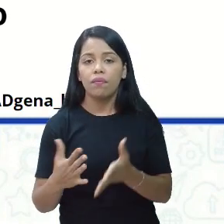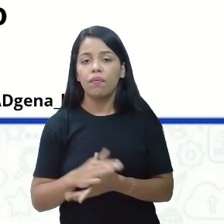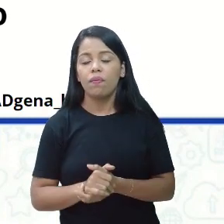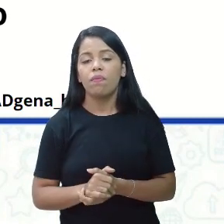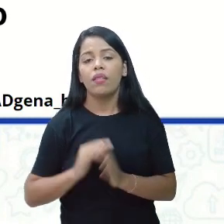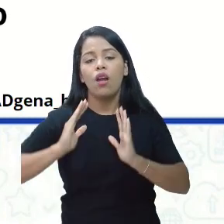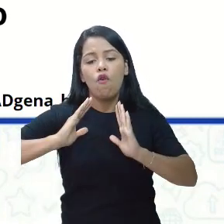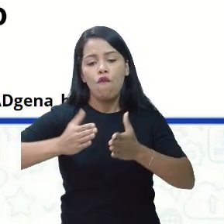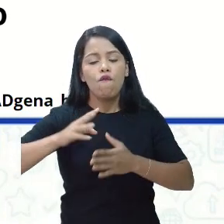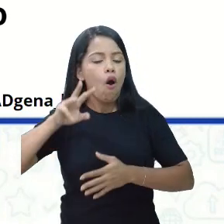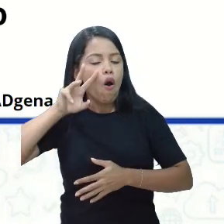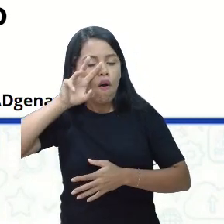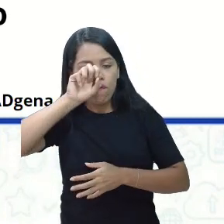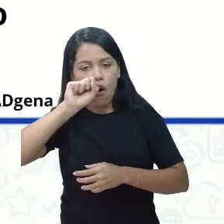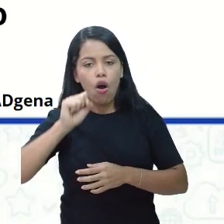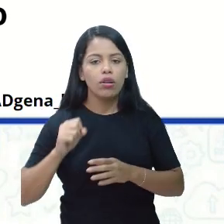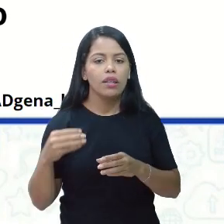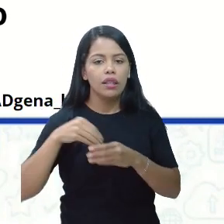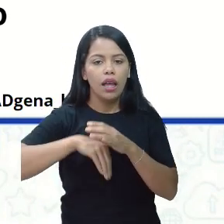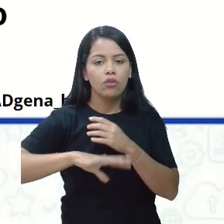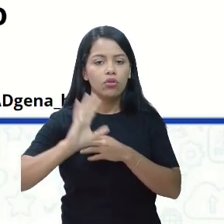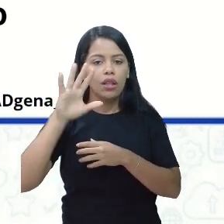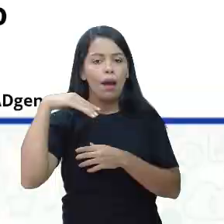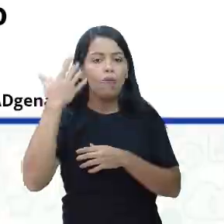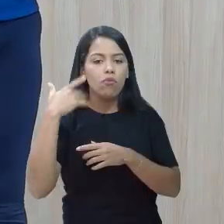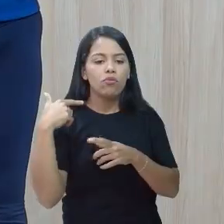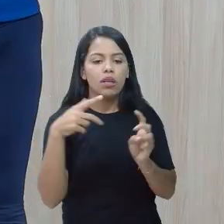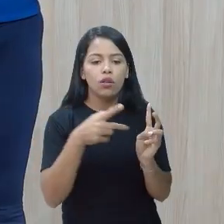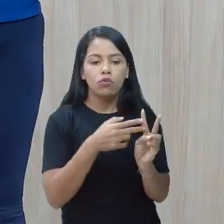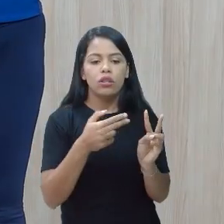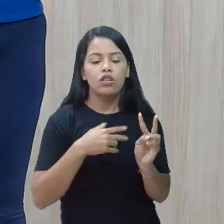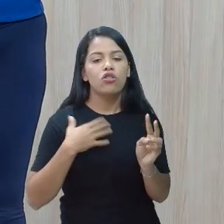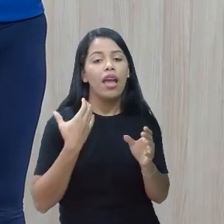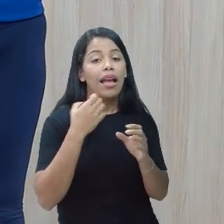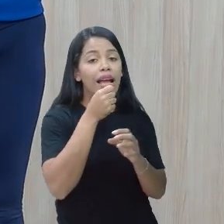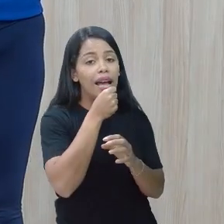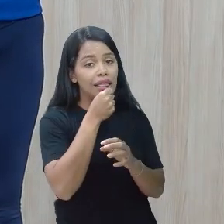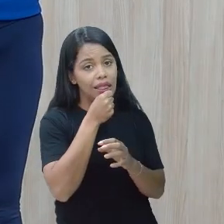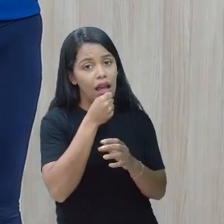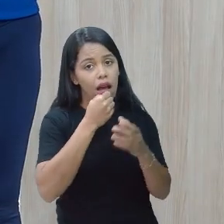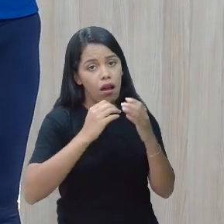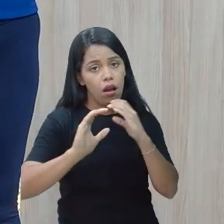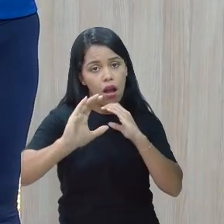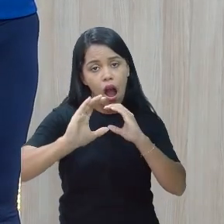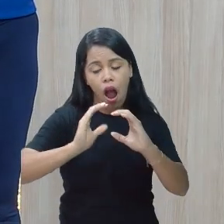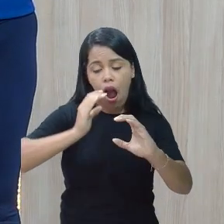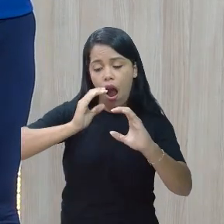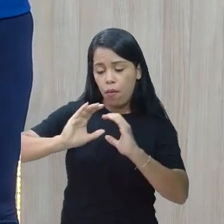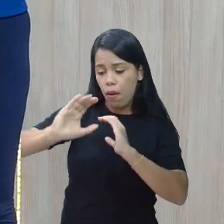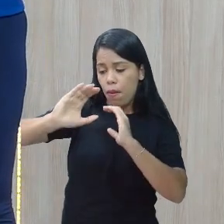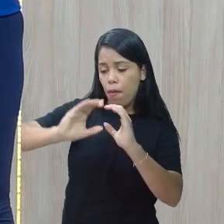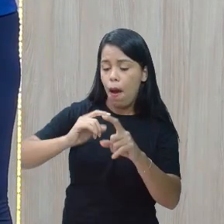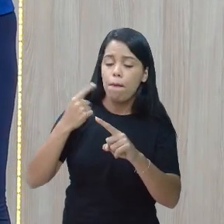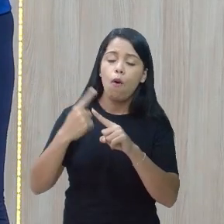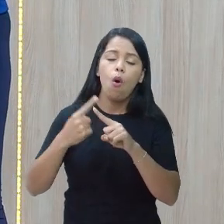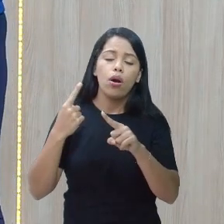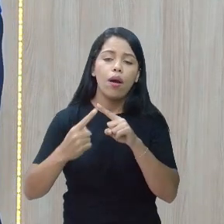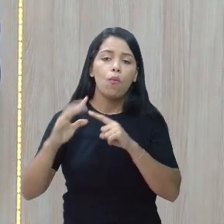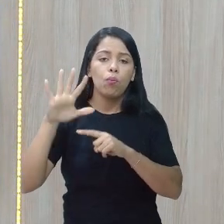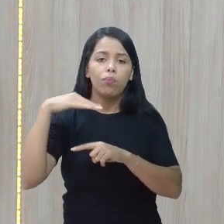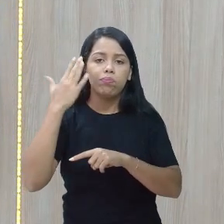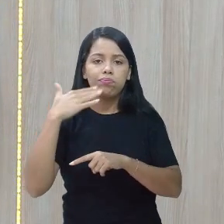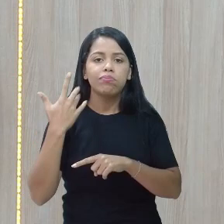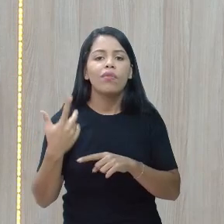o forte na música indígena é o canto, né? Porque é um canto que é uma música que ela